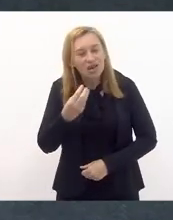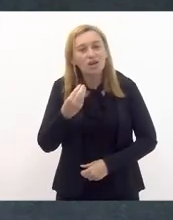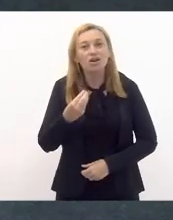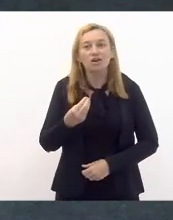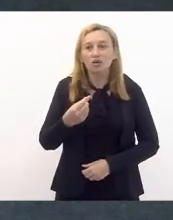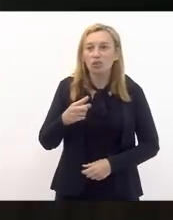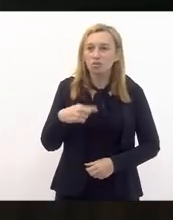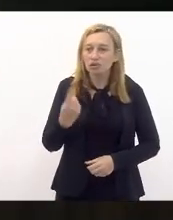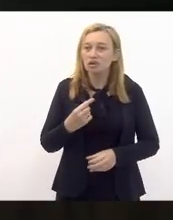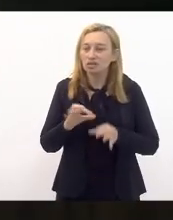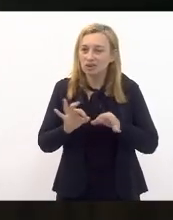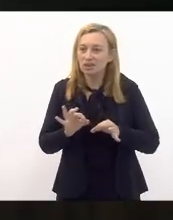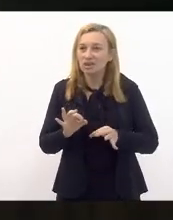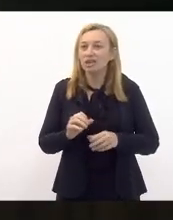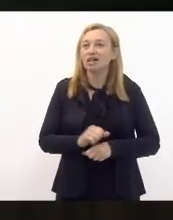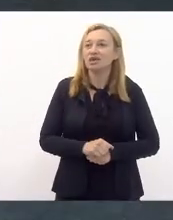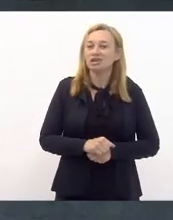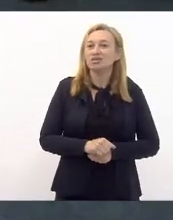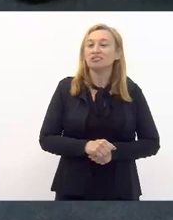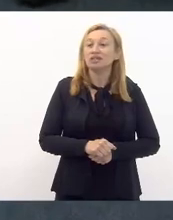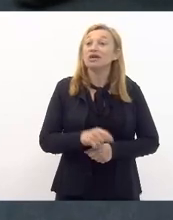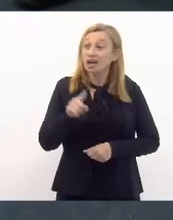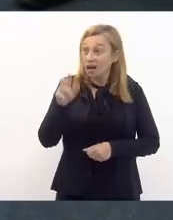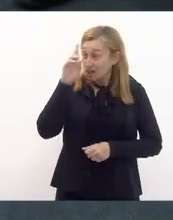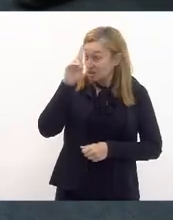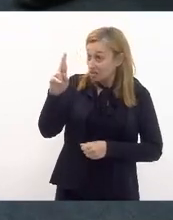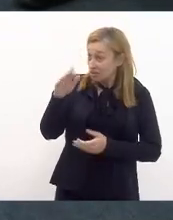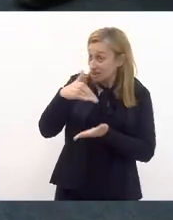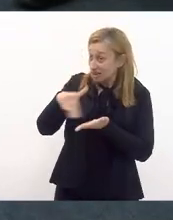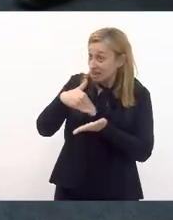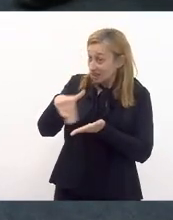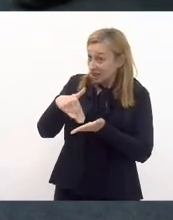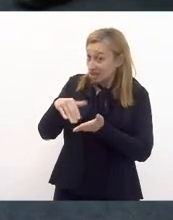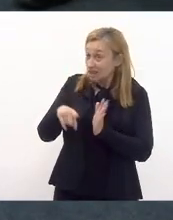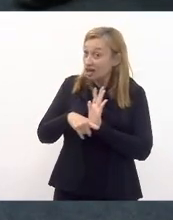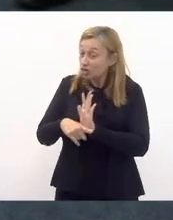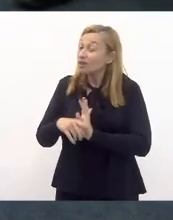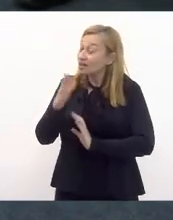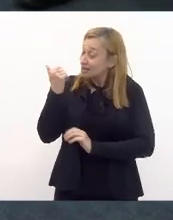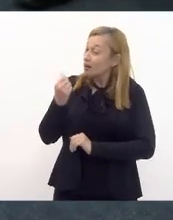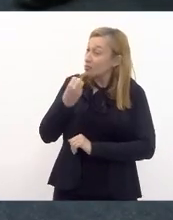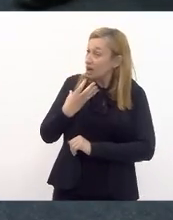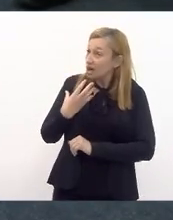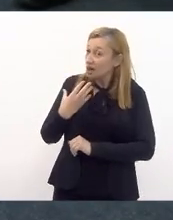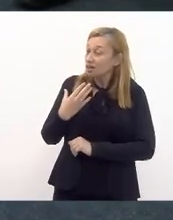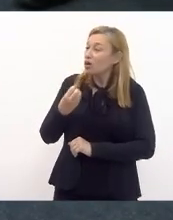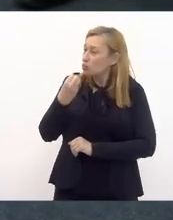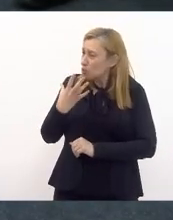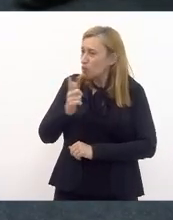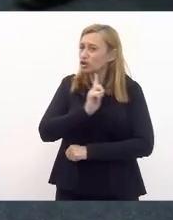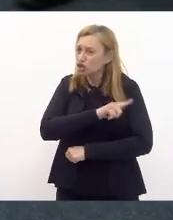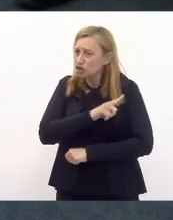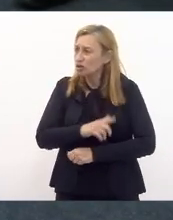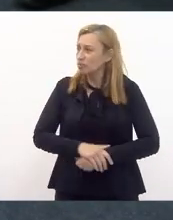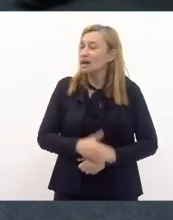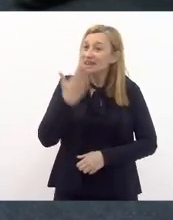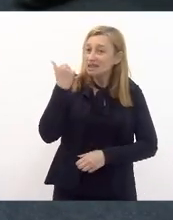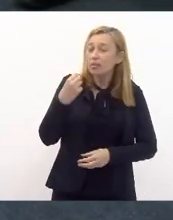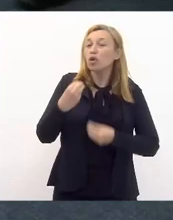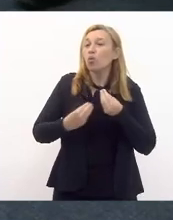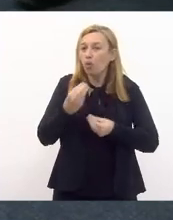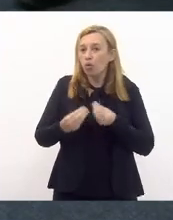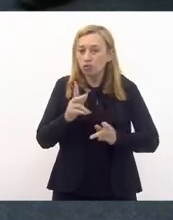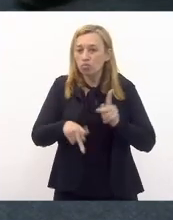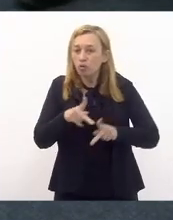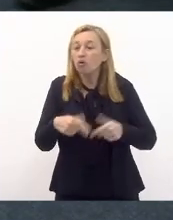nós falamos da assistência Que hora foi Secretária de Assistência sabe muito bem teve uma excelente gestão sabe